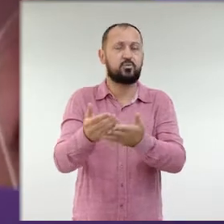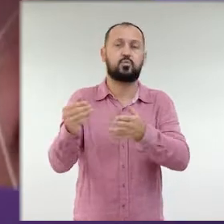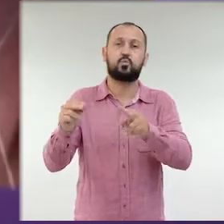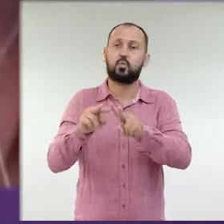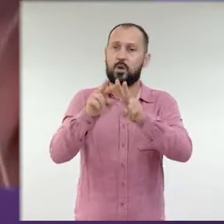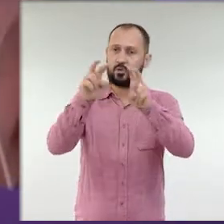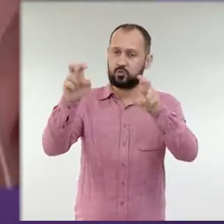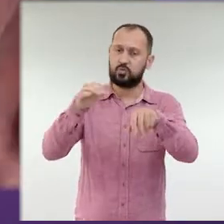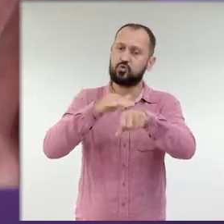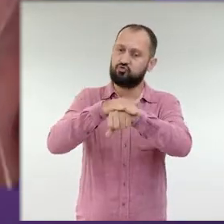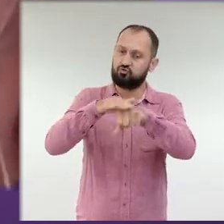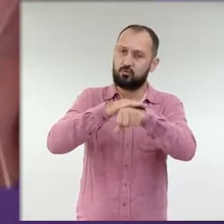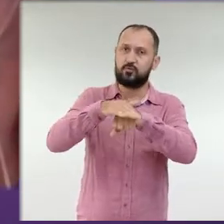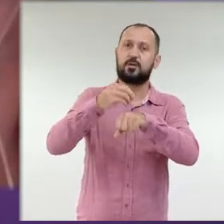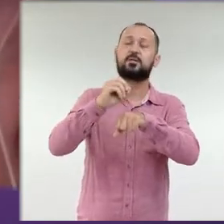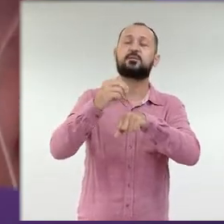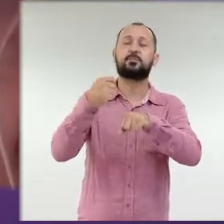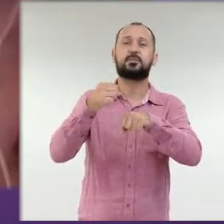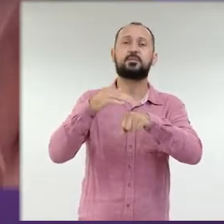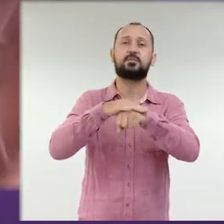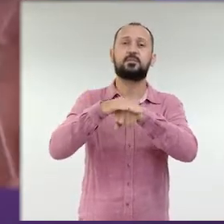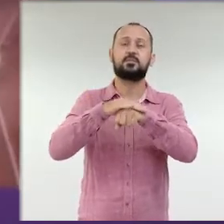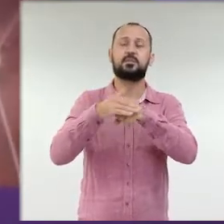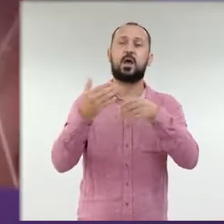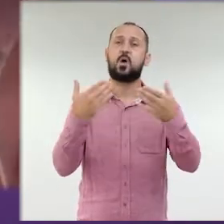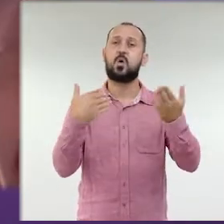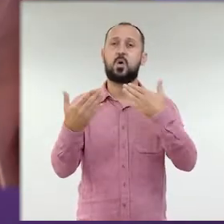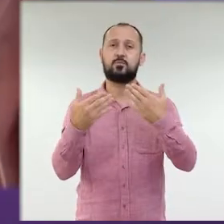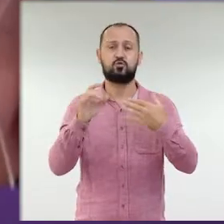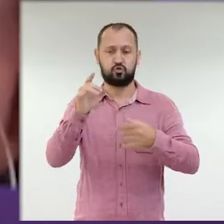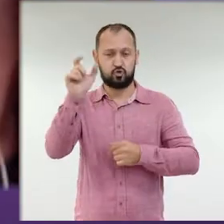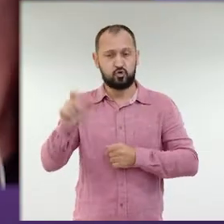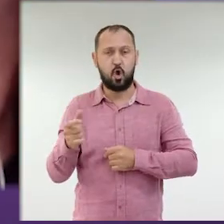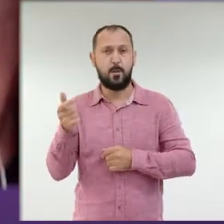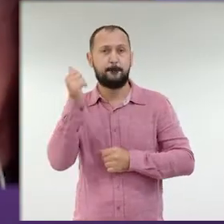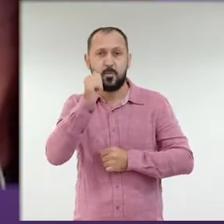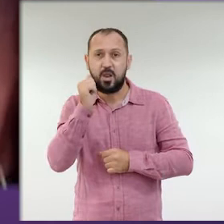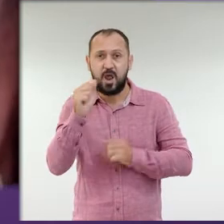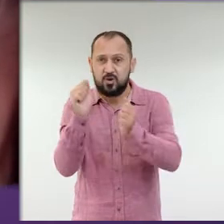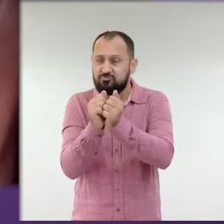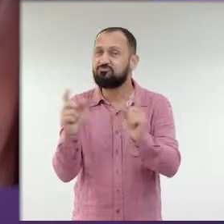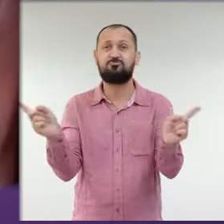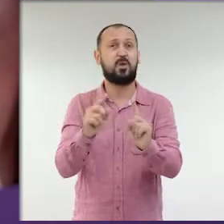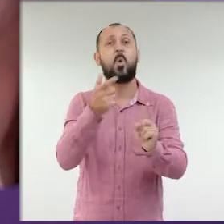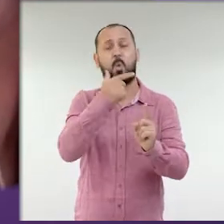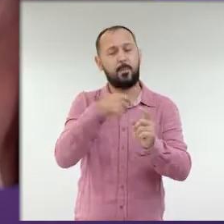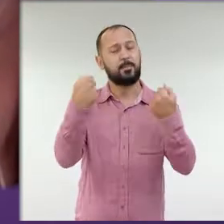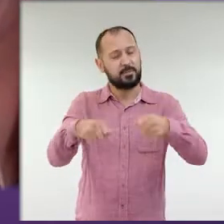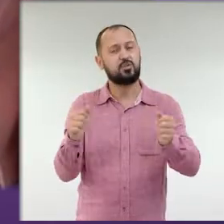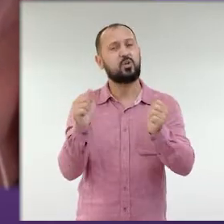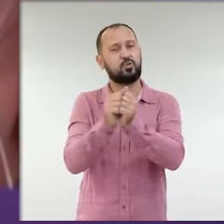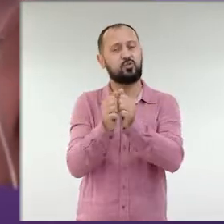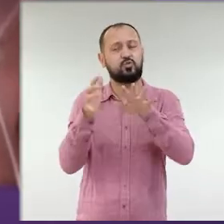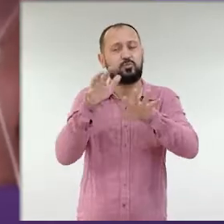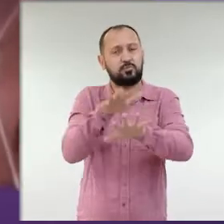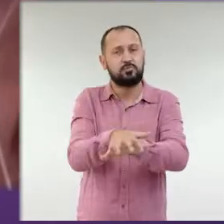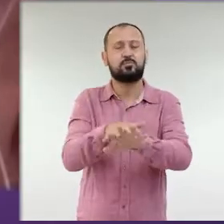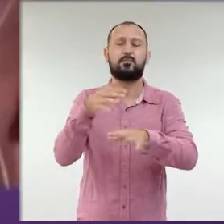fale do assunto, nós temos que dialogar, e não só com mulheres, mas também com os homens. Né? Então,